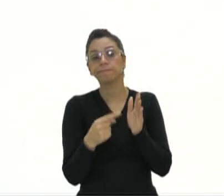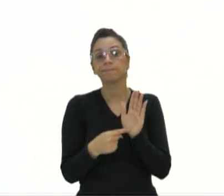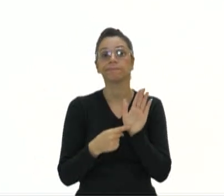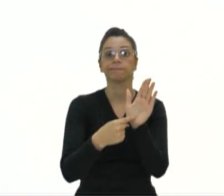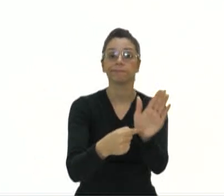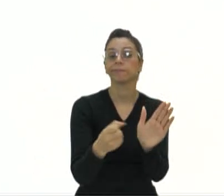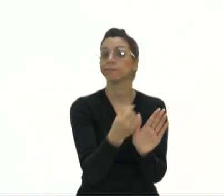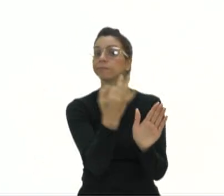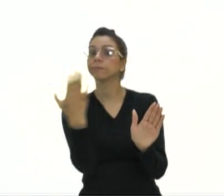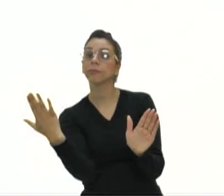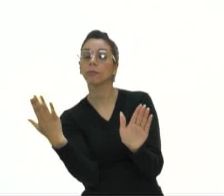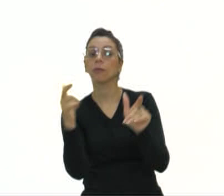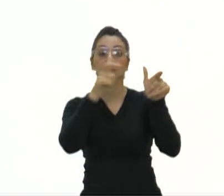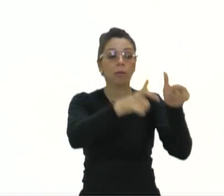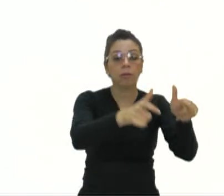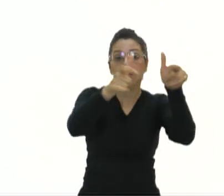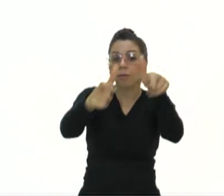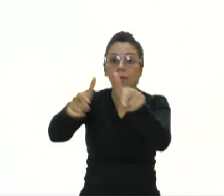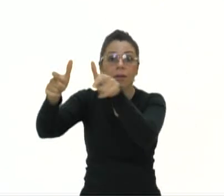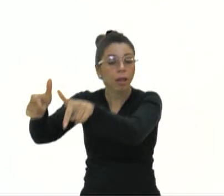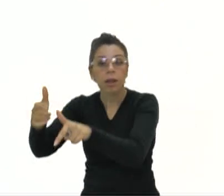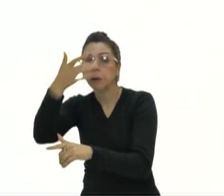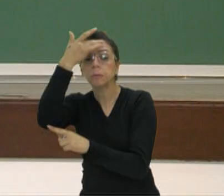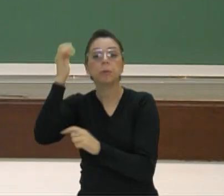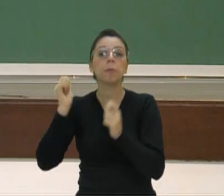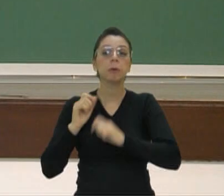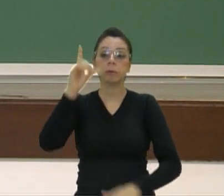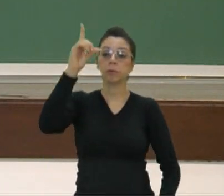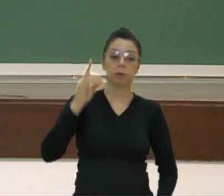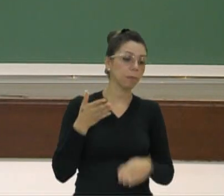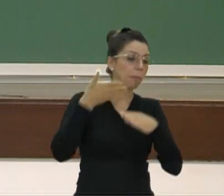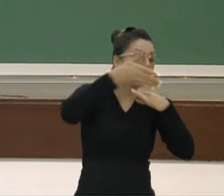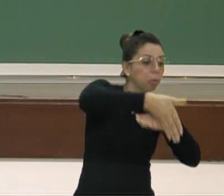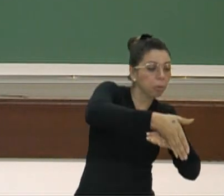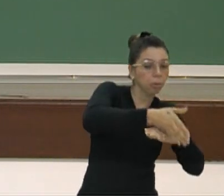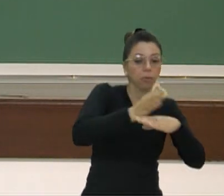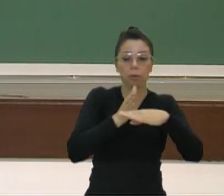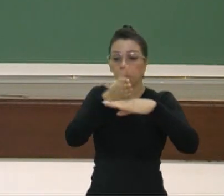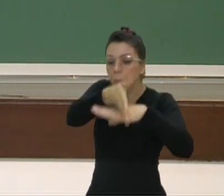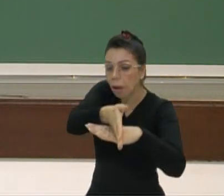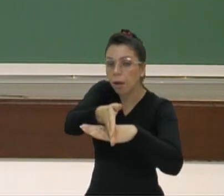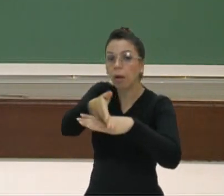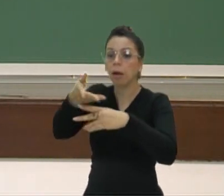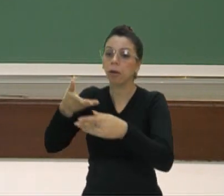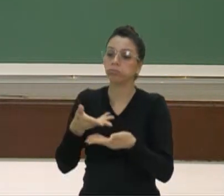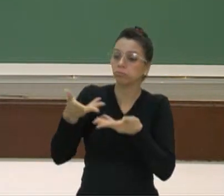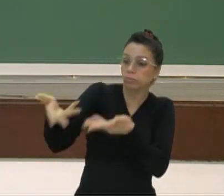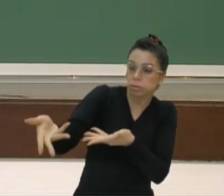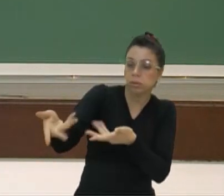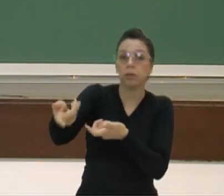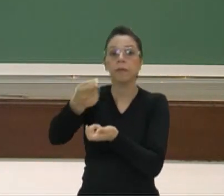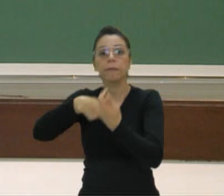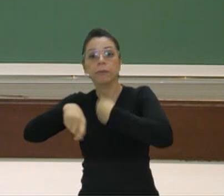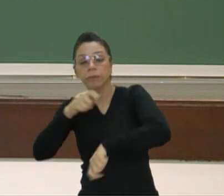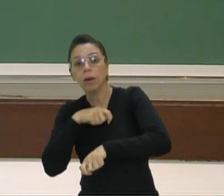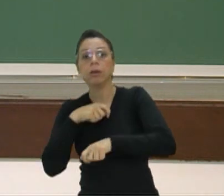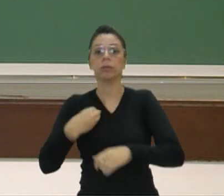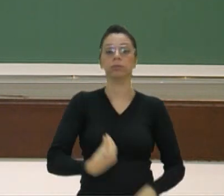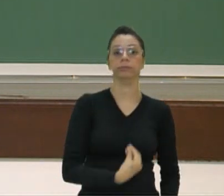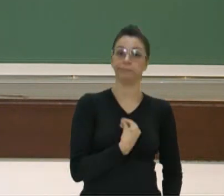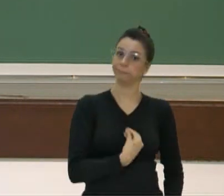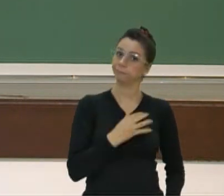determinavam quais eram os lugares que as pessoas tinham direito a ir, chegar, comercializar e viver. E